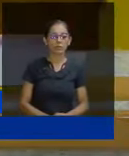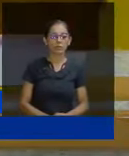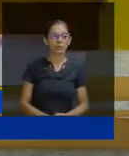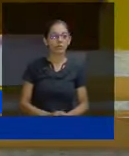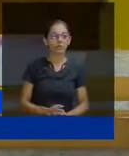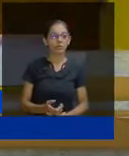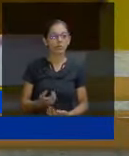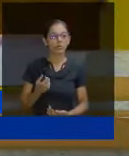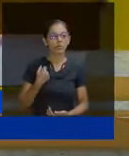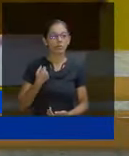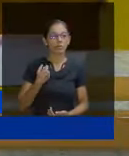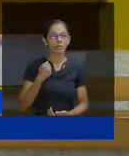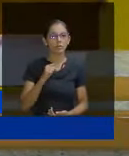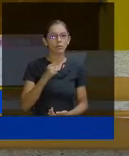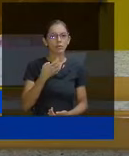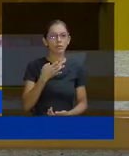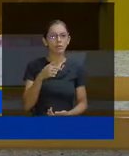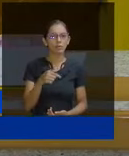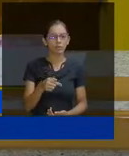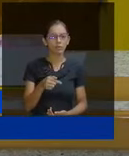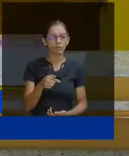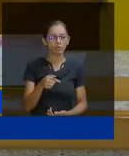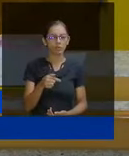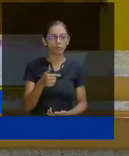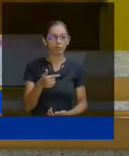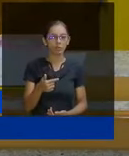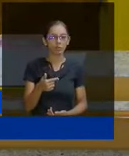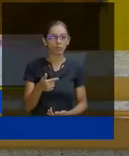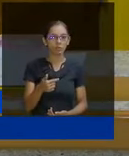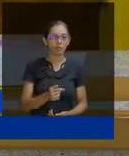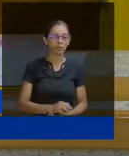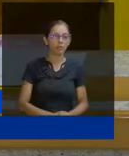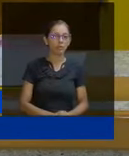Acórdão número 8472, publicado em sessão.